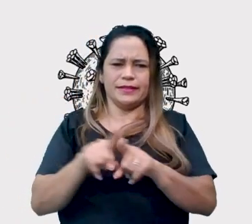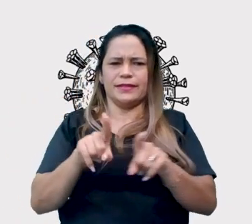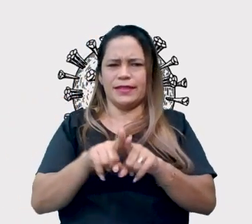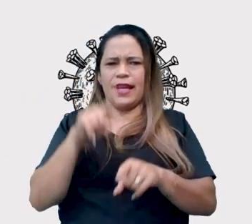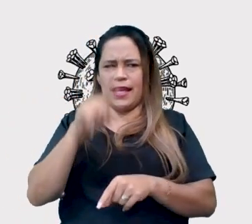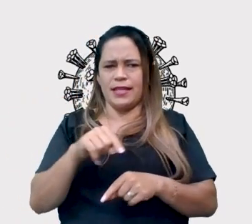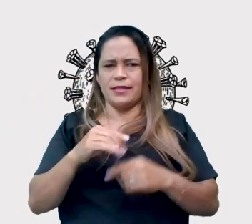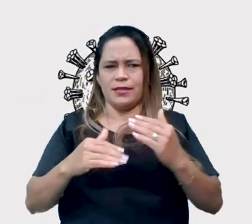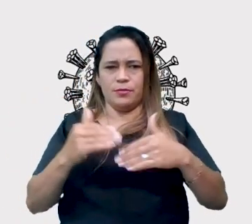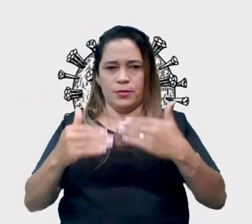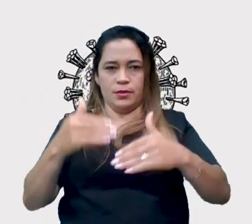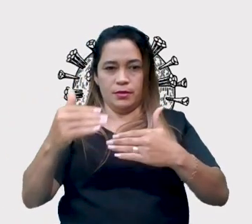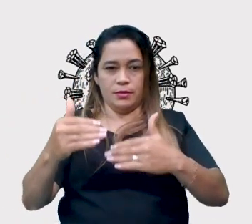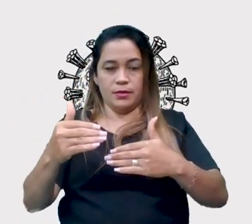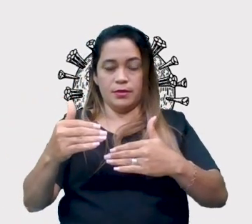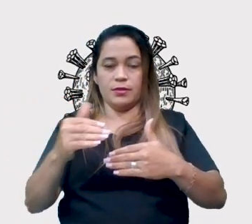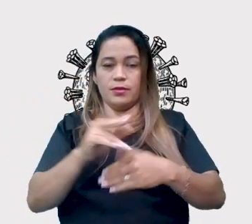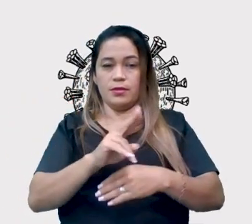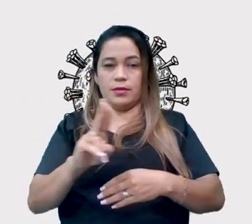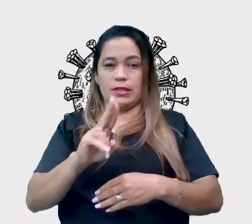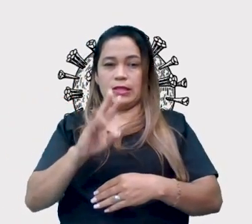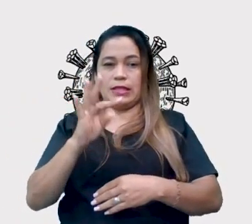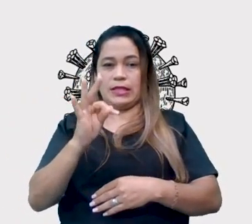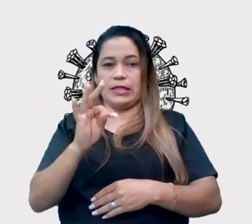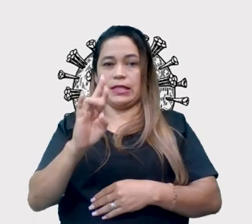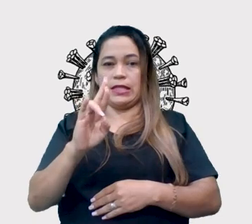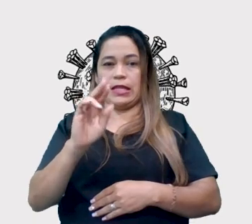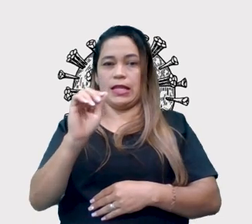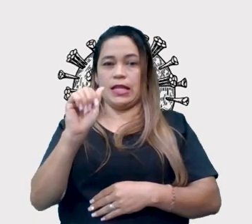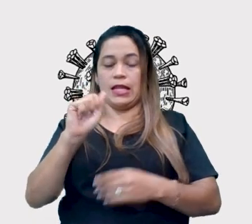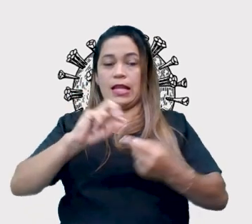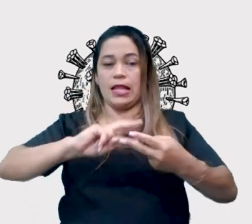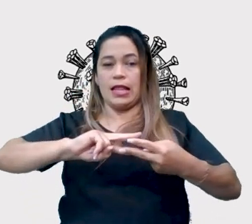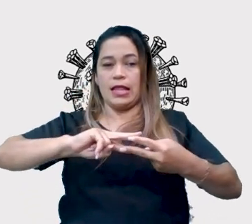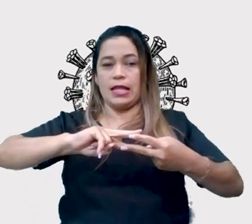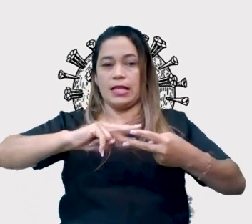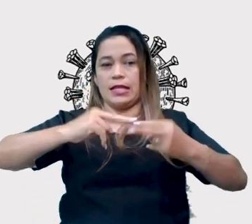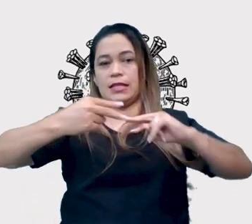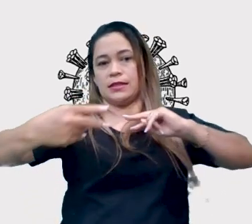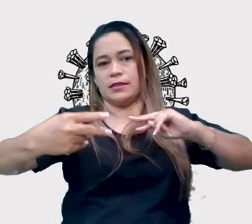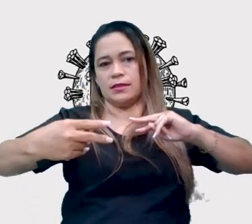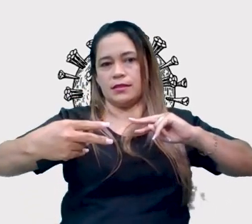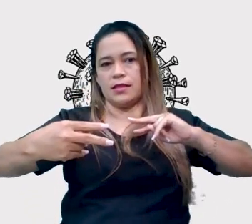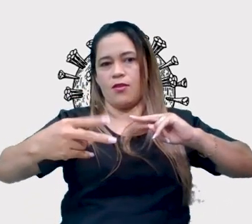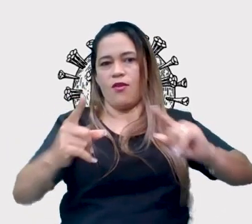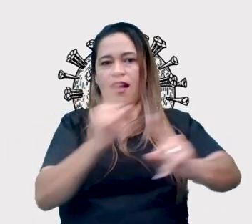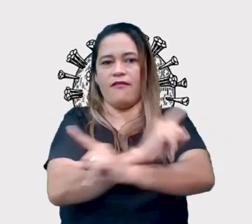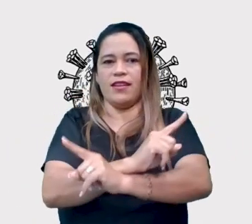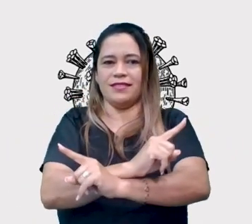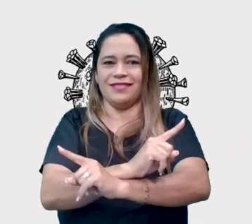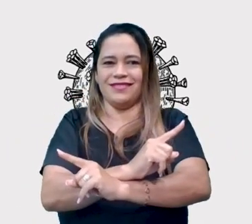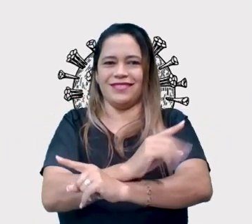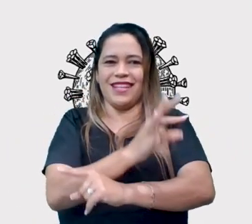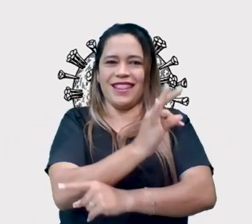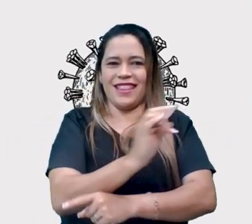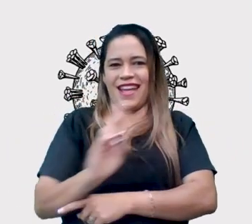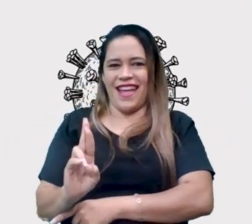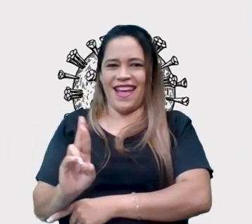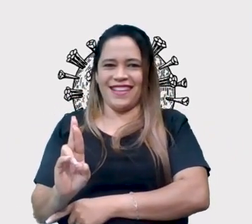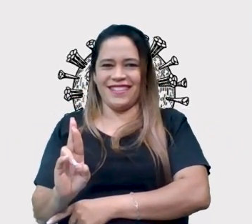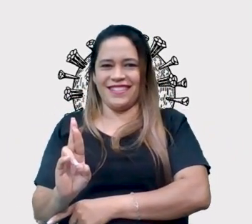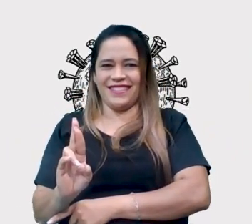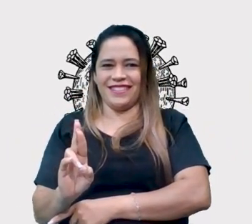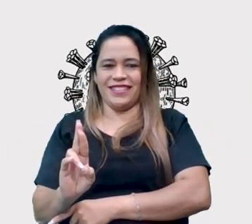este processo é chamado de transcrição reversa. Porque o vírus ele tem uma